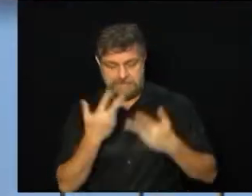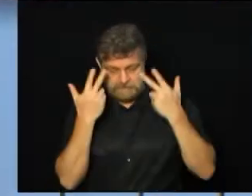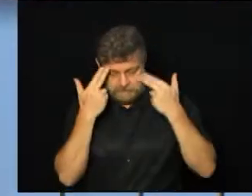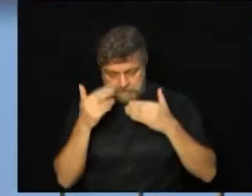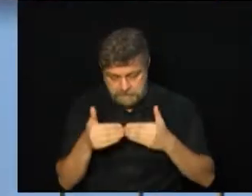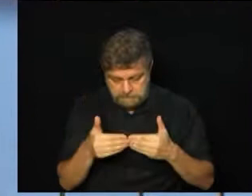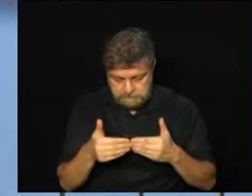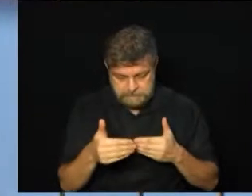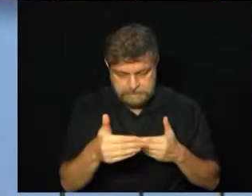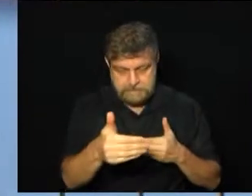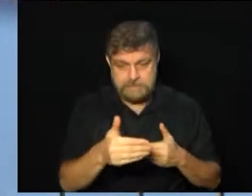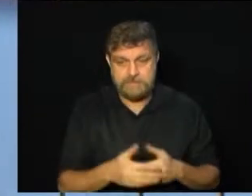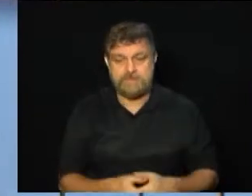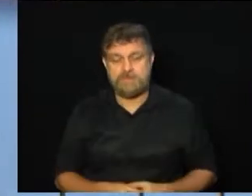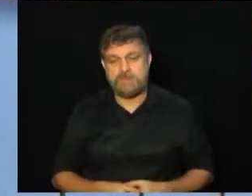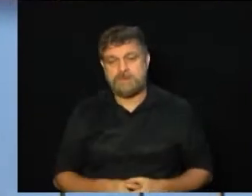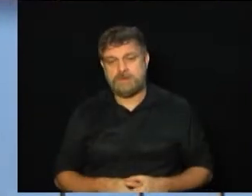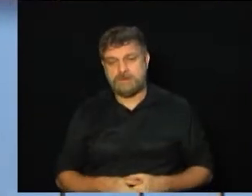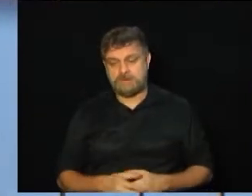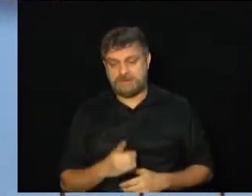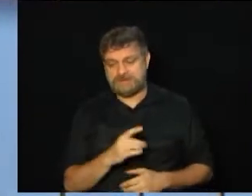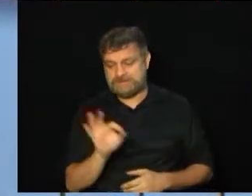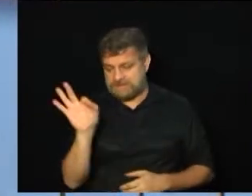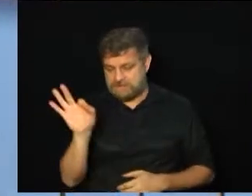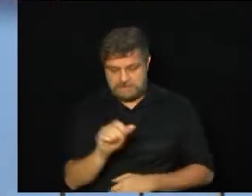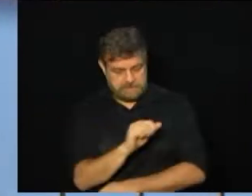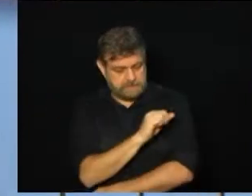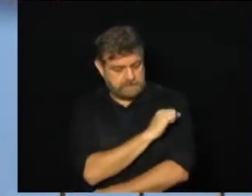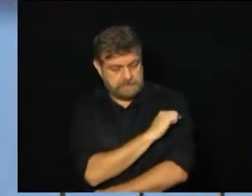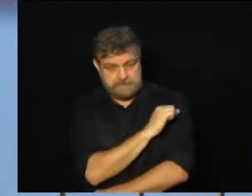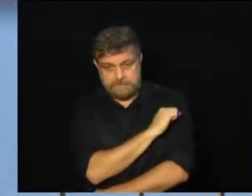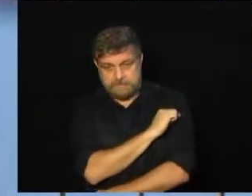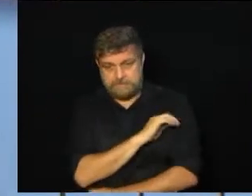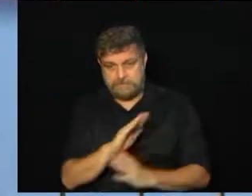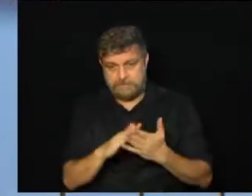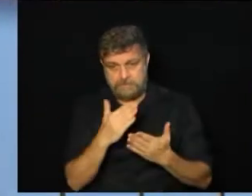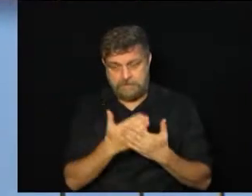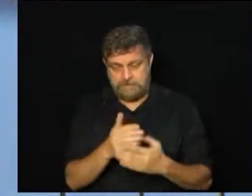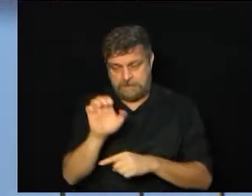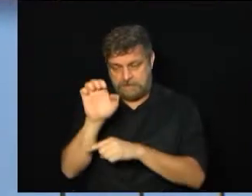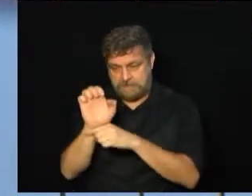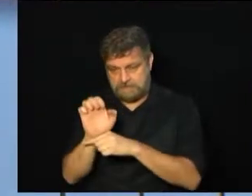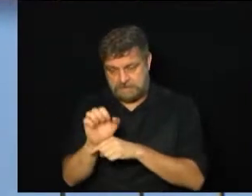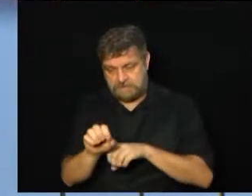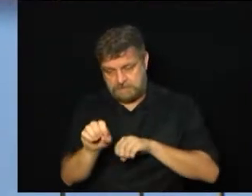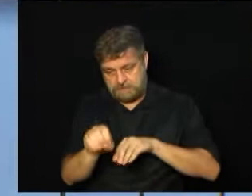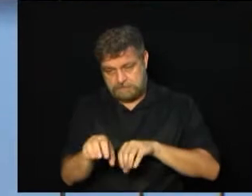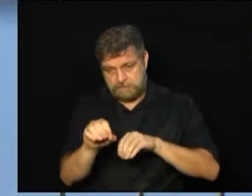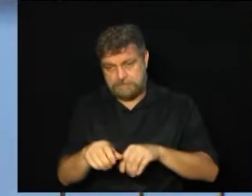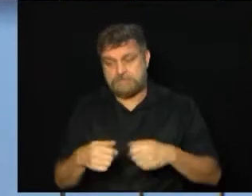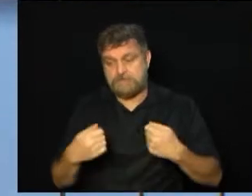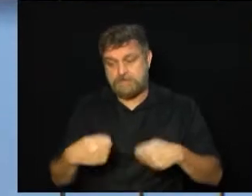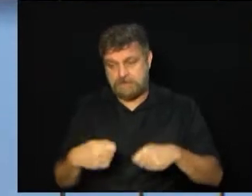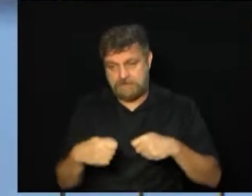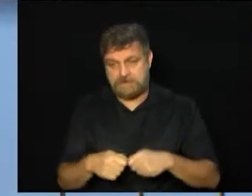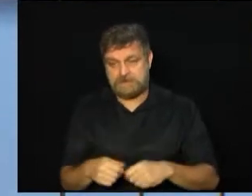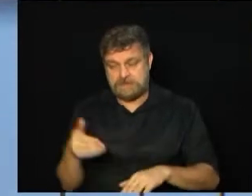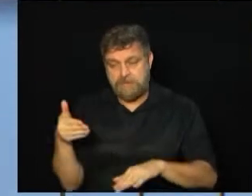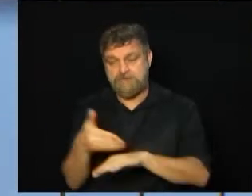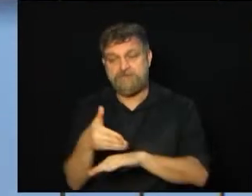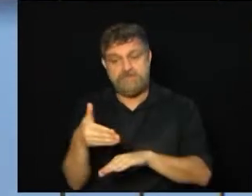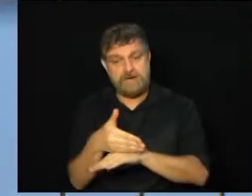A partir de hoje, 100% dos alunos da rede estadual de ensino devem aí